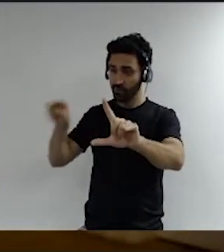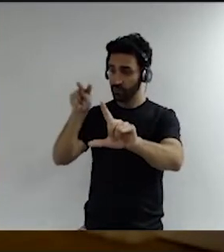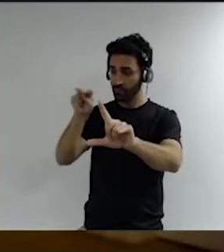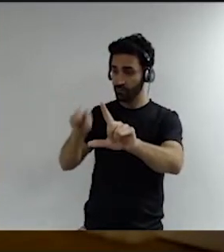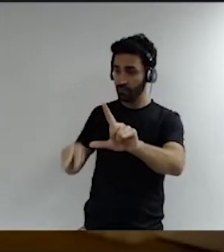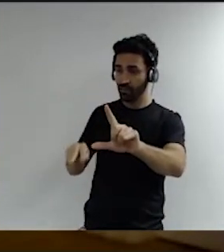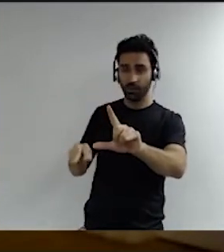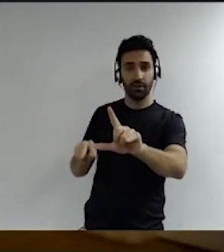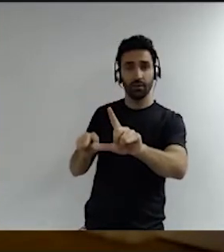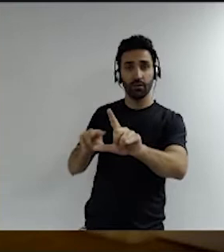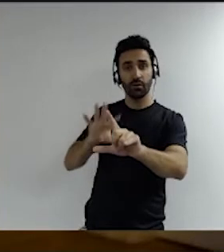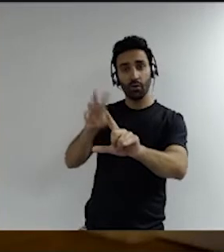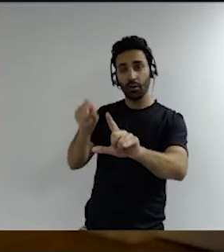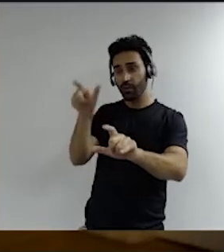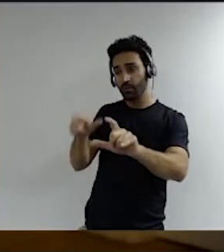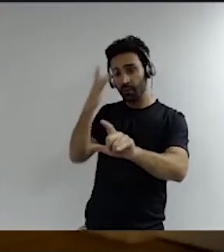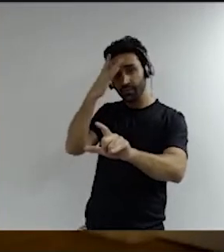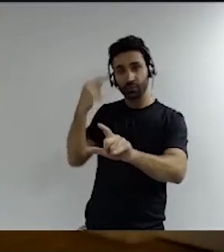julgadores.